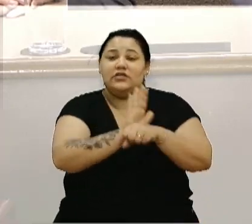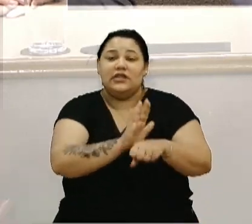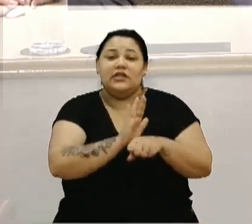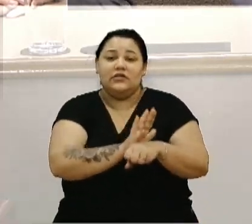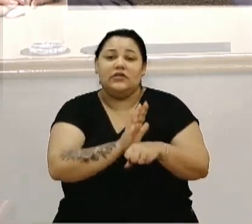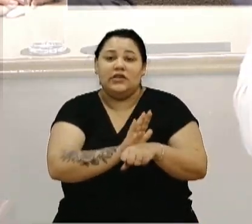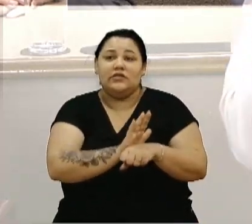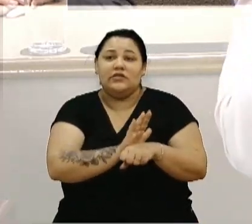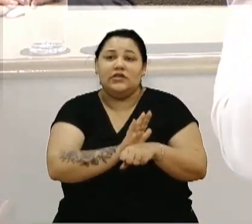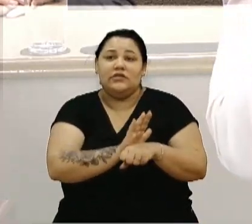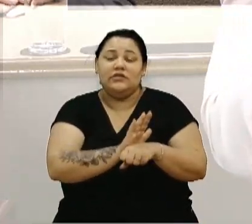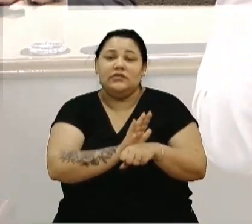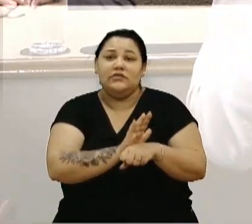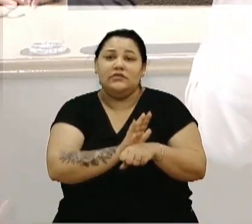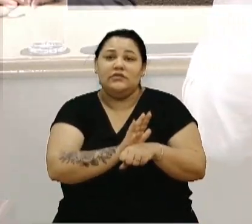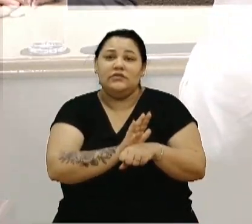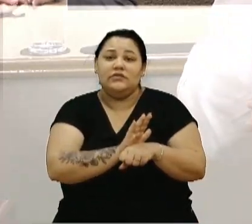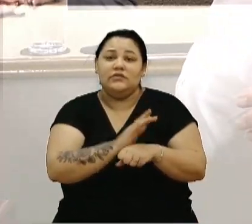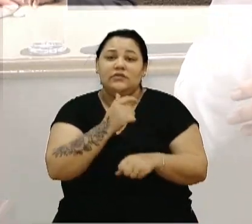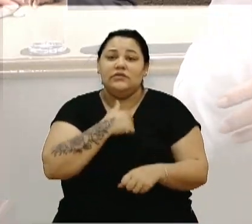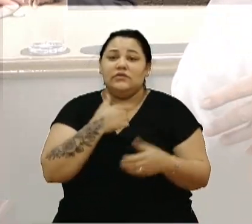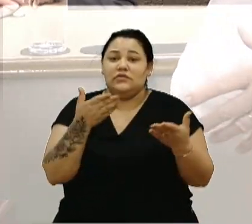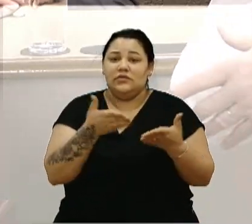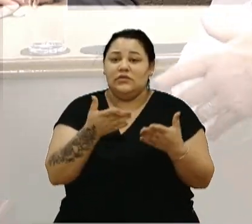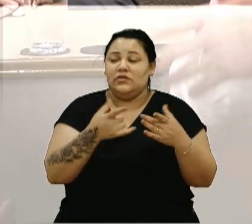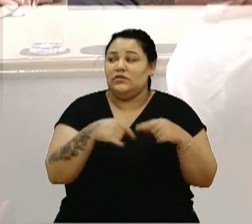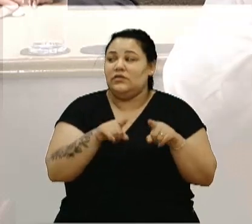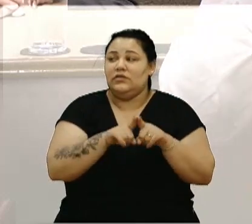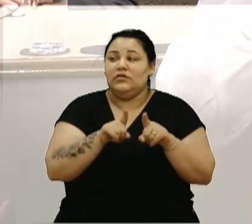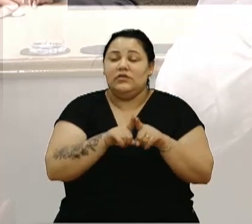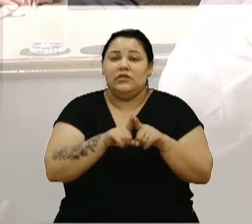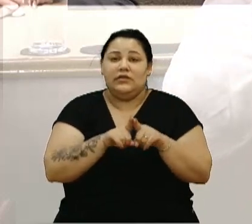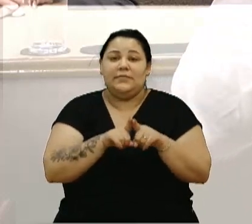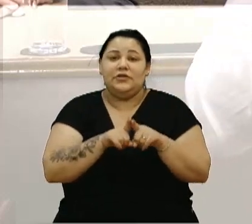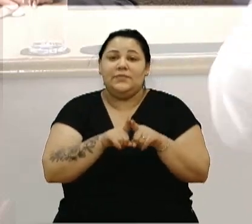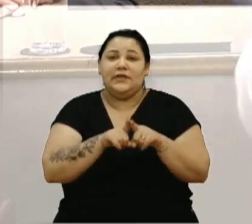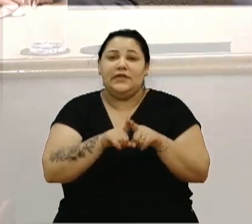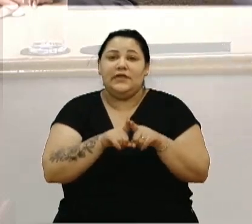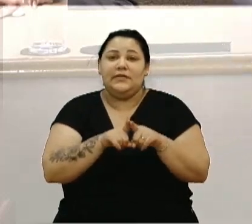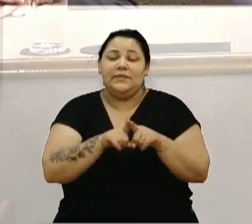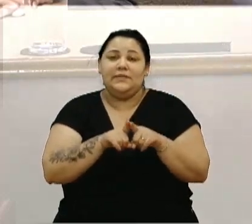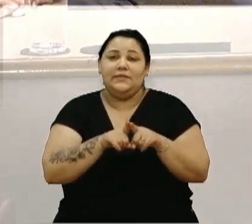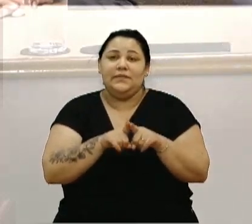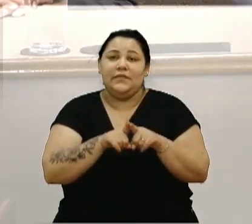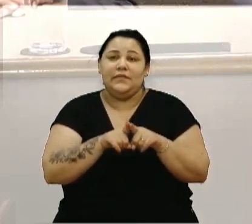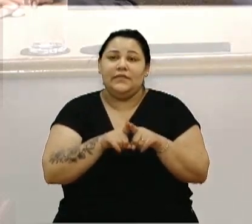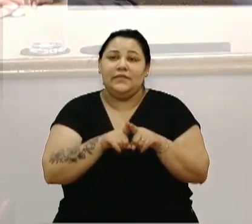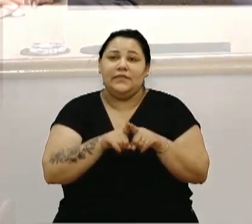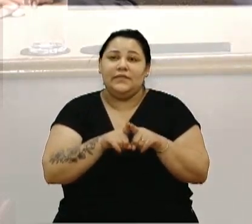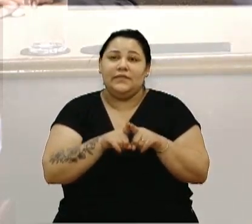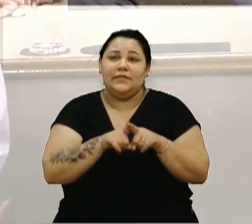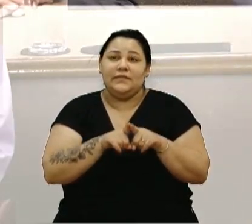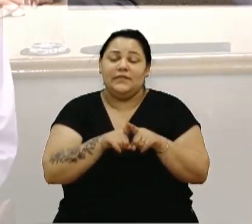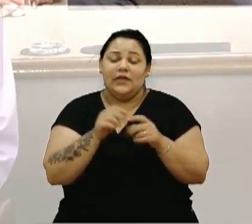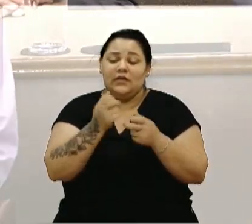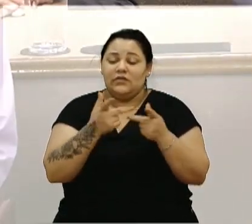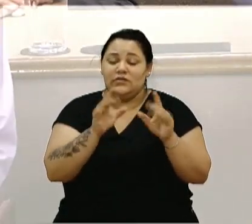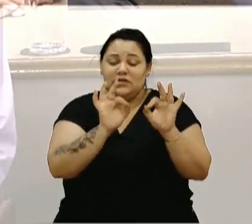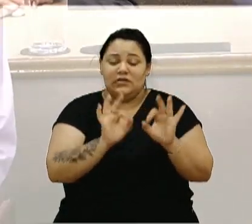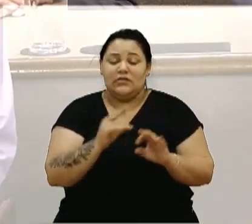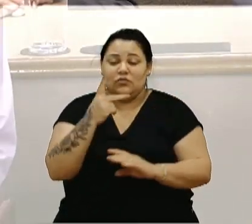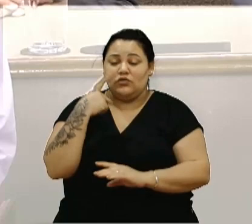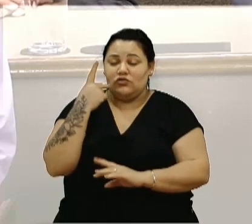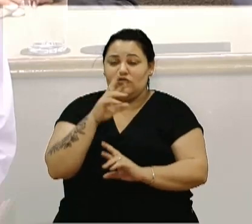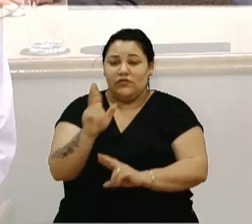tal e etc. E agora está em locais diferentes, em posições políticas diferentes. Mas